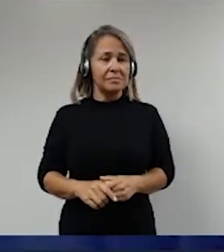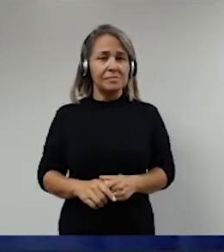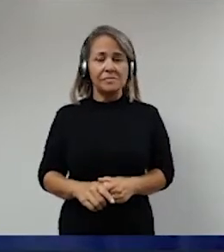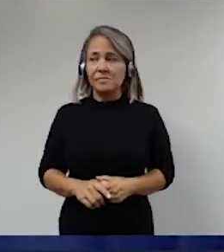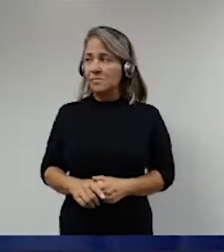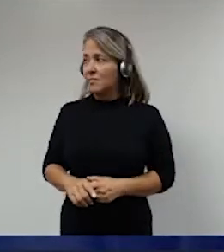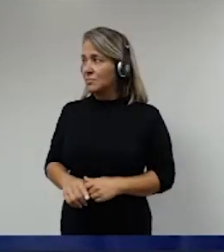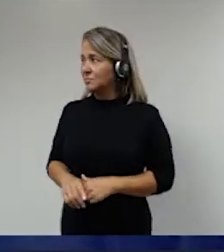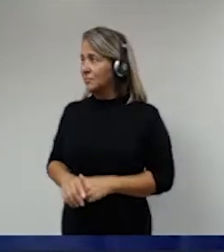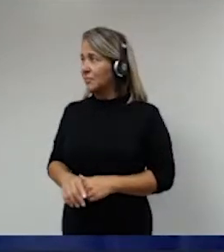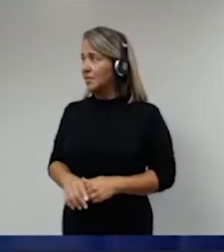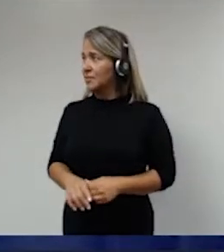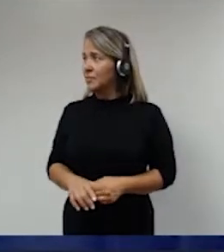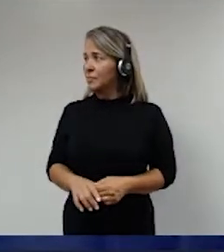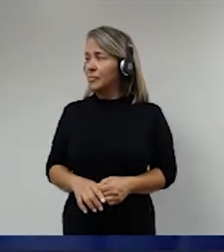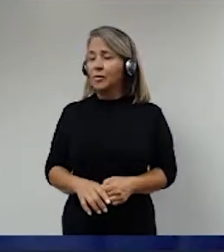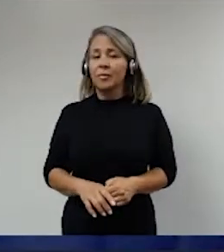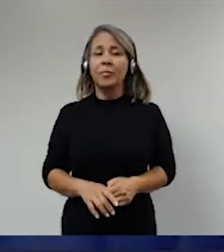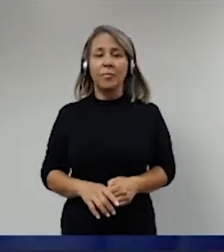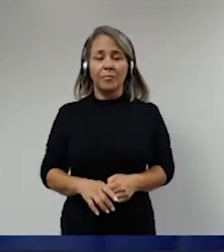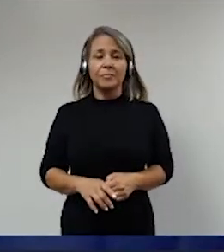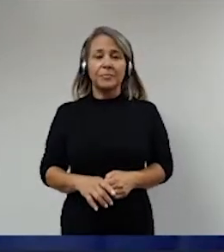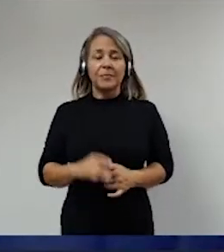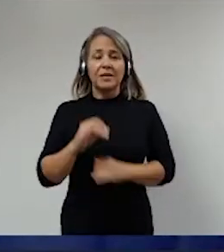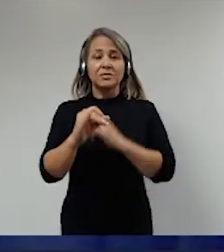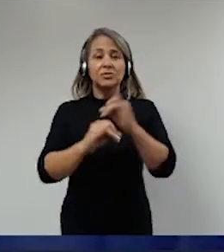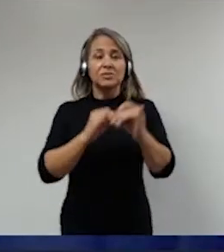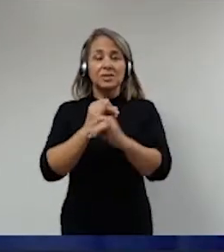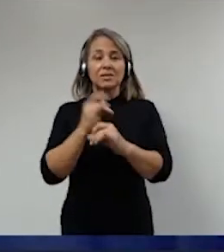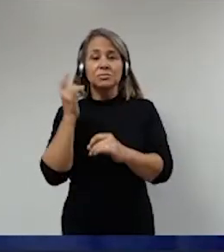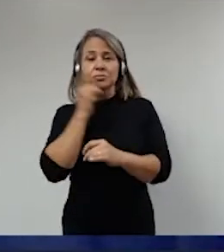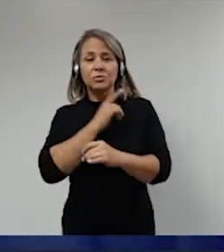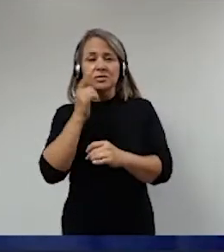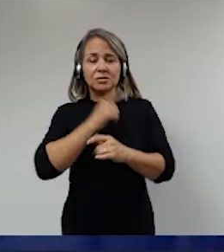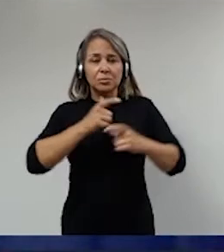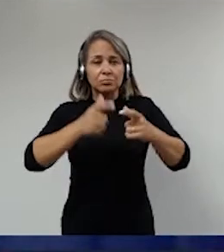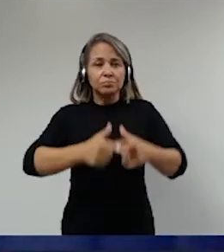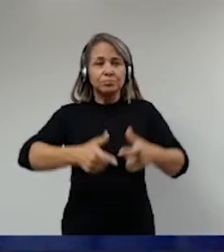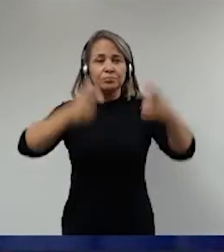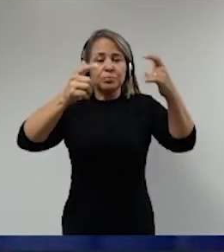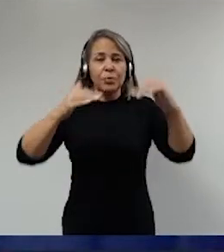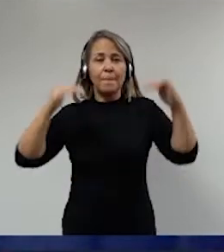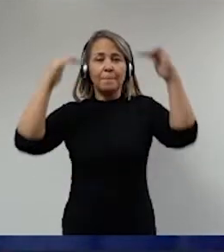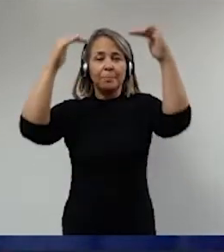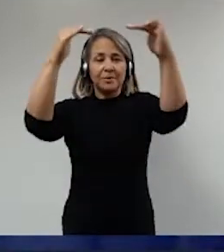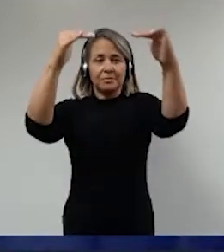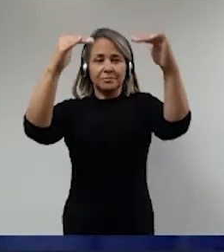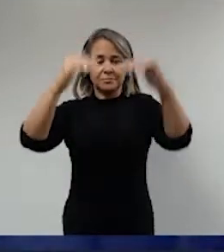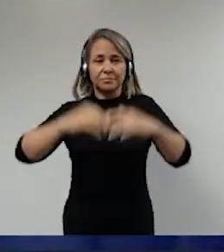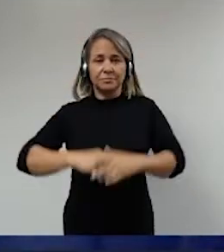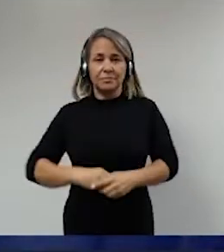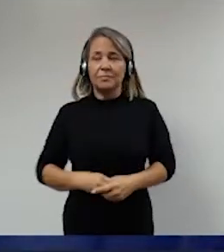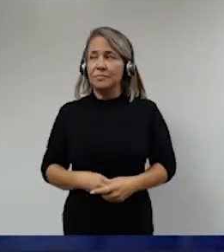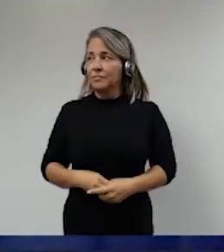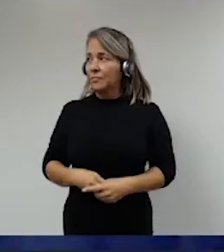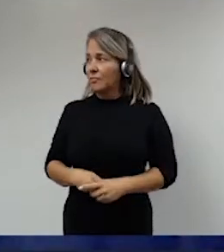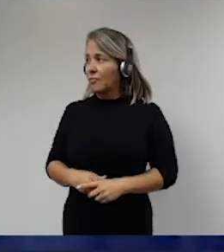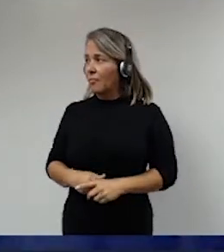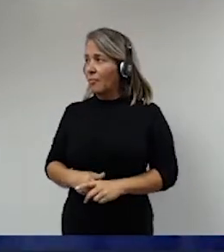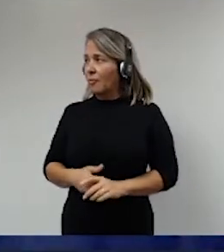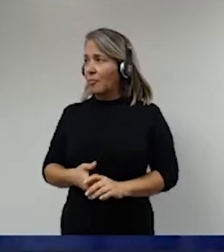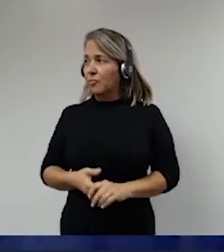relações, as interações digitais, elas alcançaram patamares muito altos, nunca antes imaginados, né?